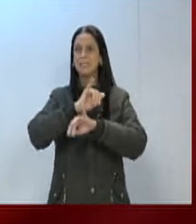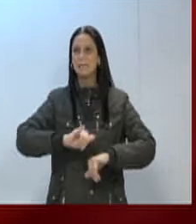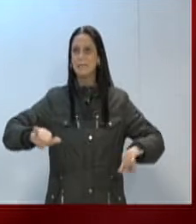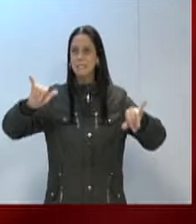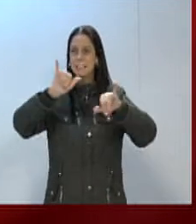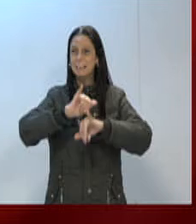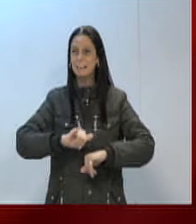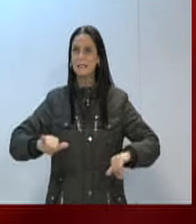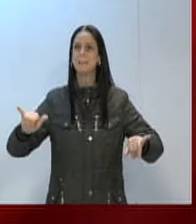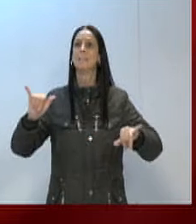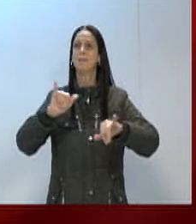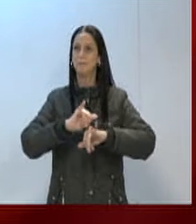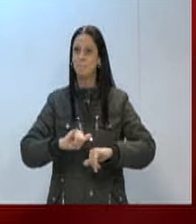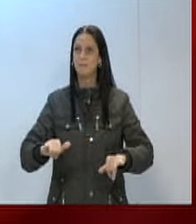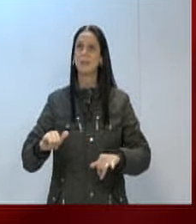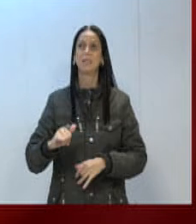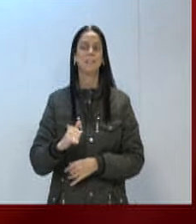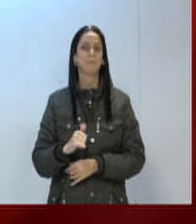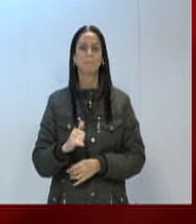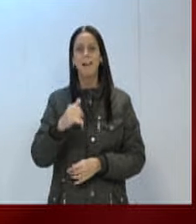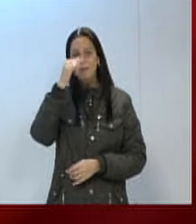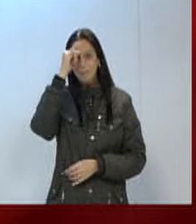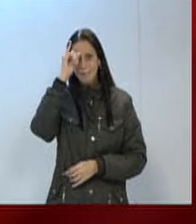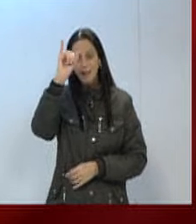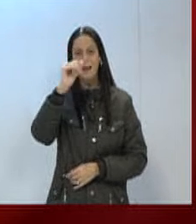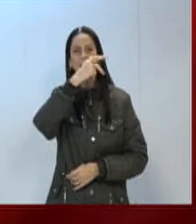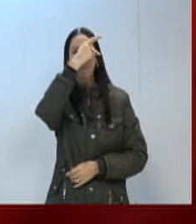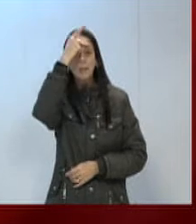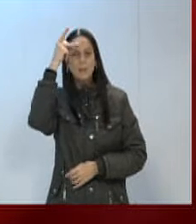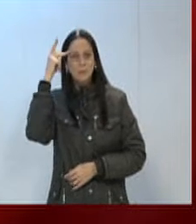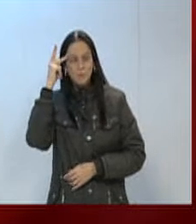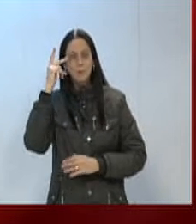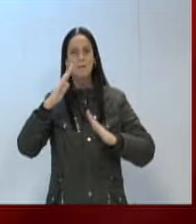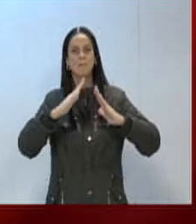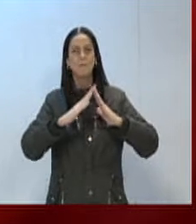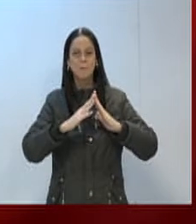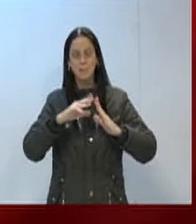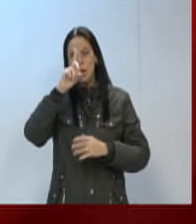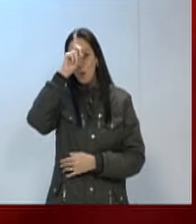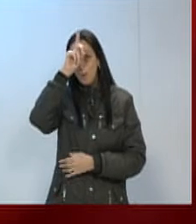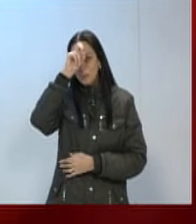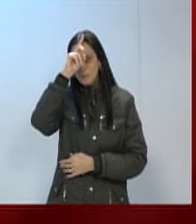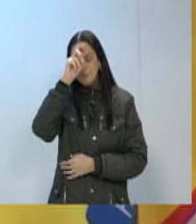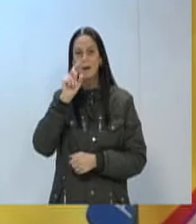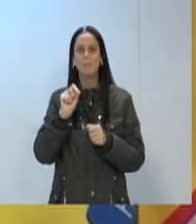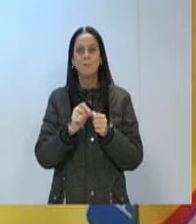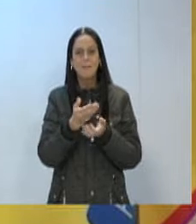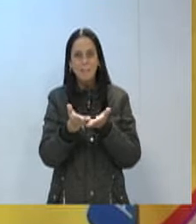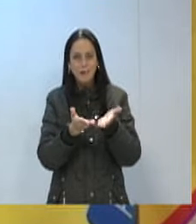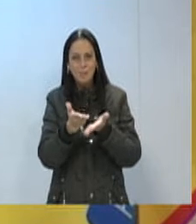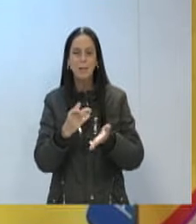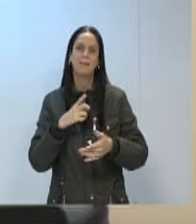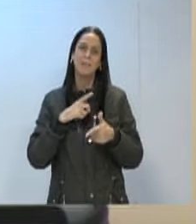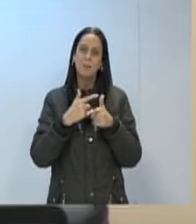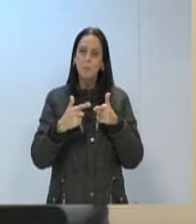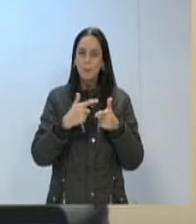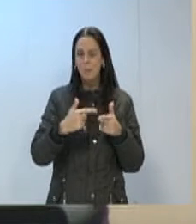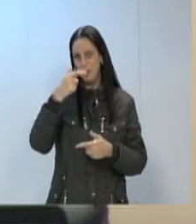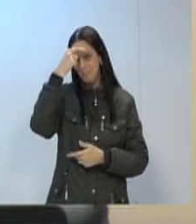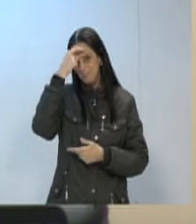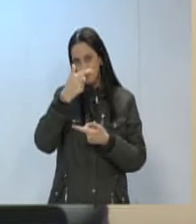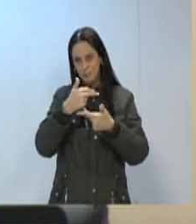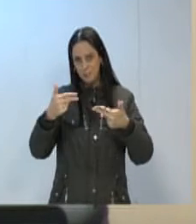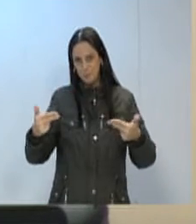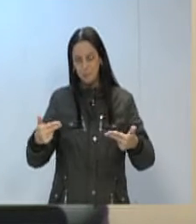dessas da luta antimanicomial Ela traz uma reflexão bem importante seu presidente me concede mais dois minutos por favor